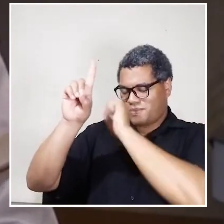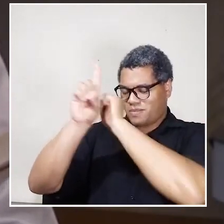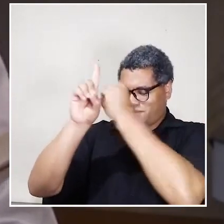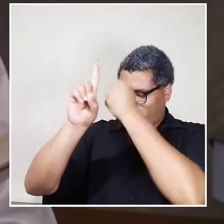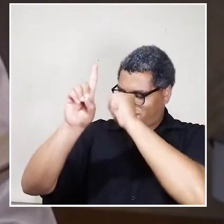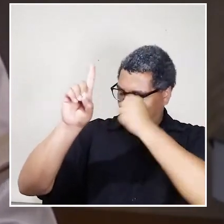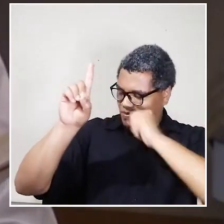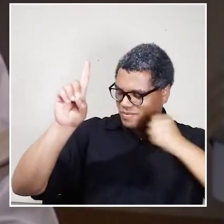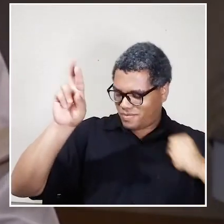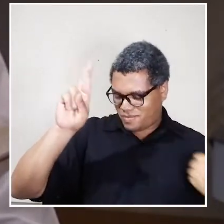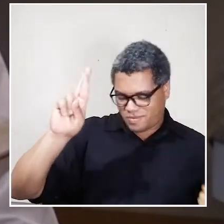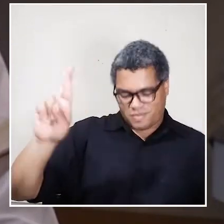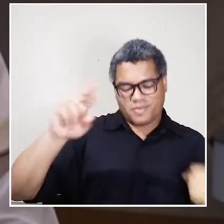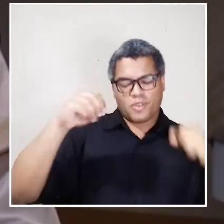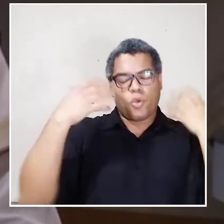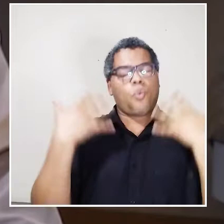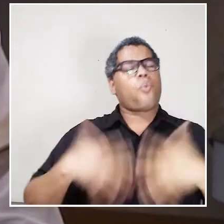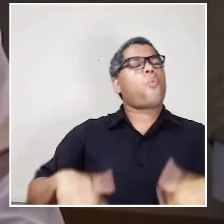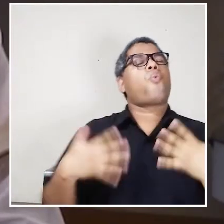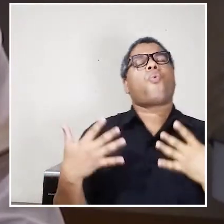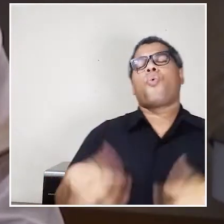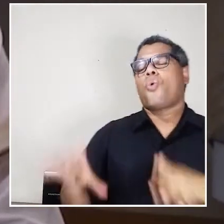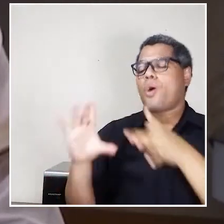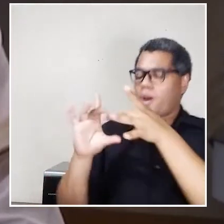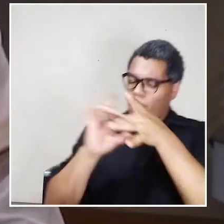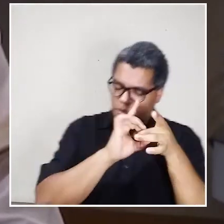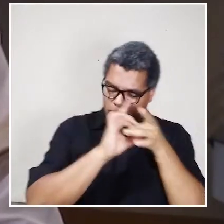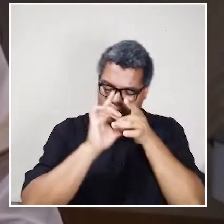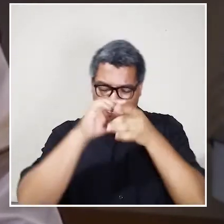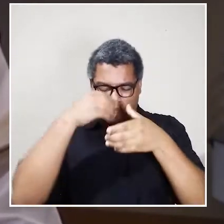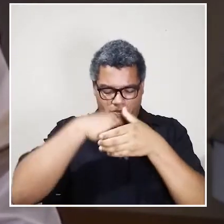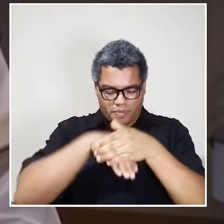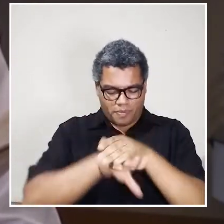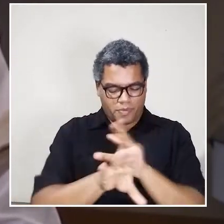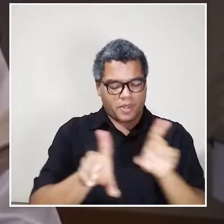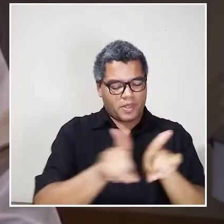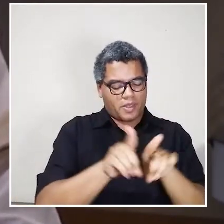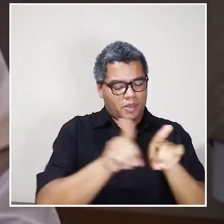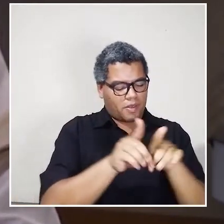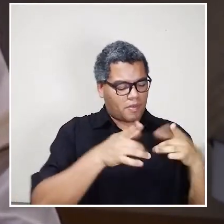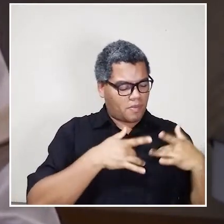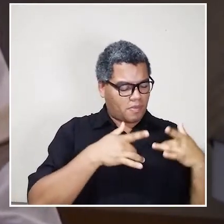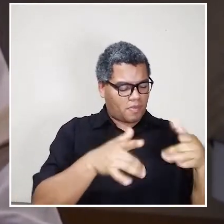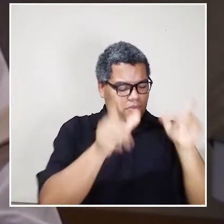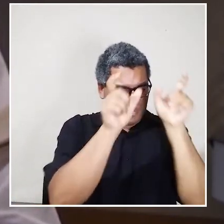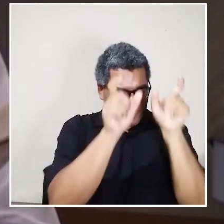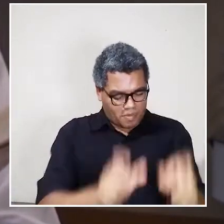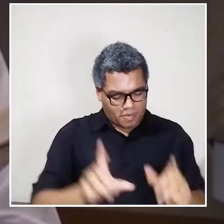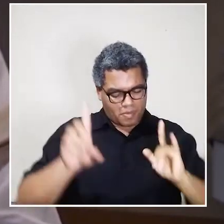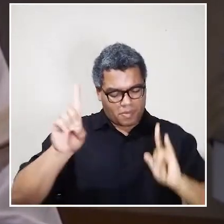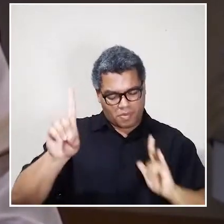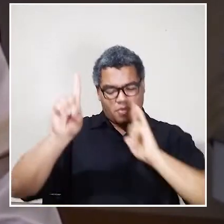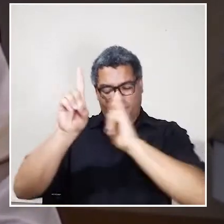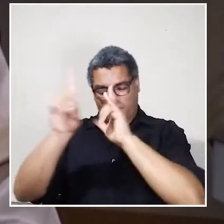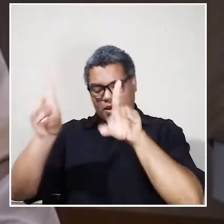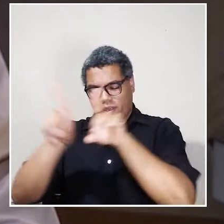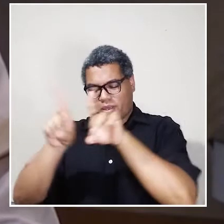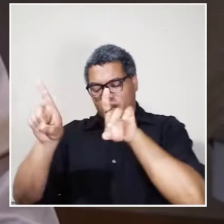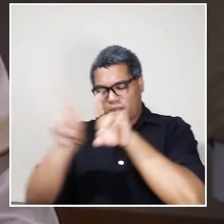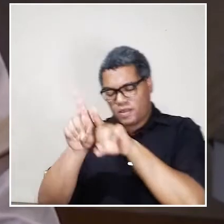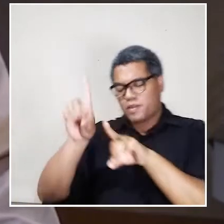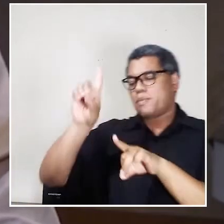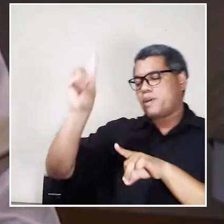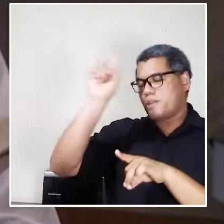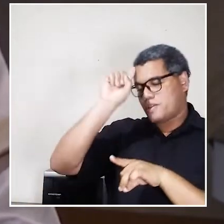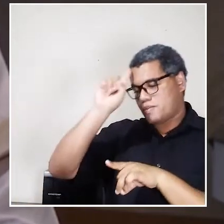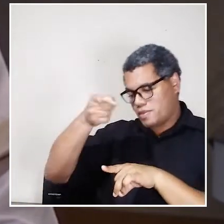grande e temível, que guardas a aliança e a misericórdia para com os que te amam e guardam os teus